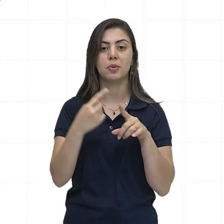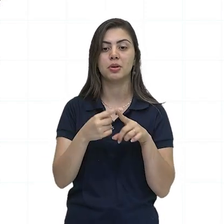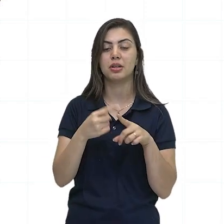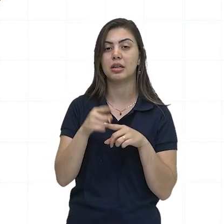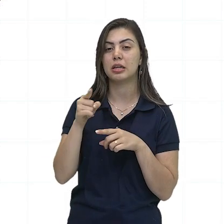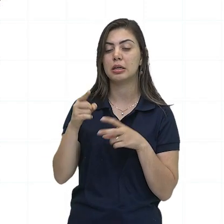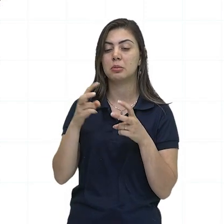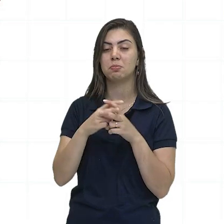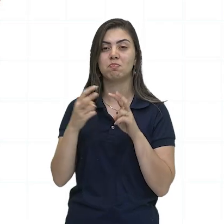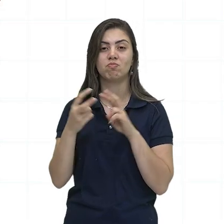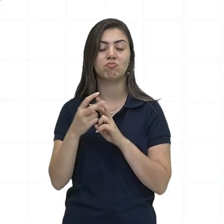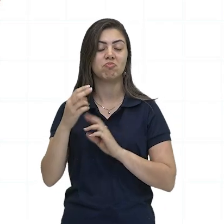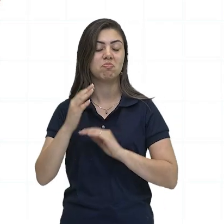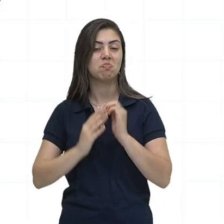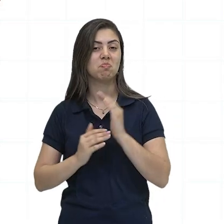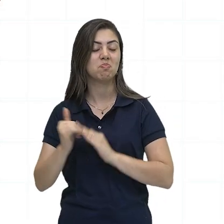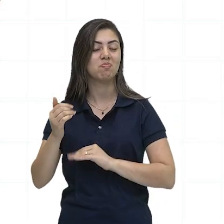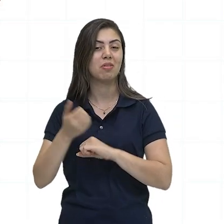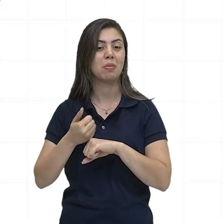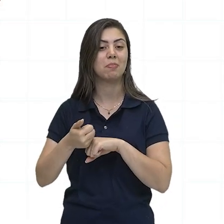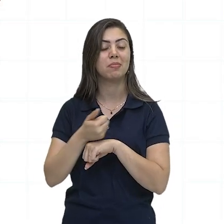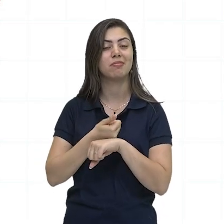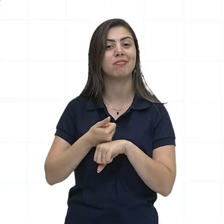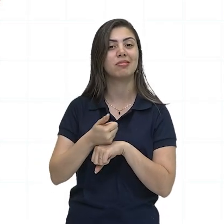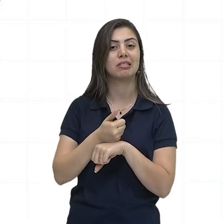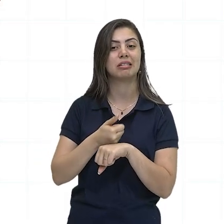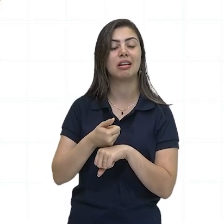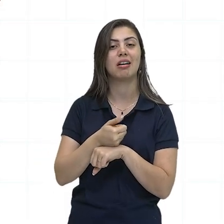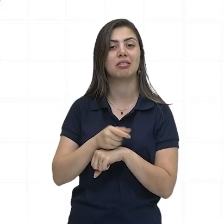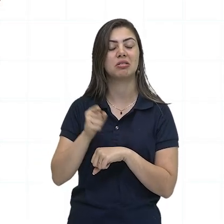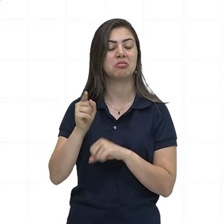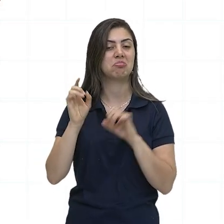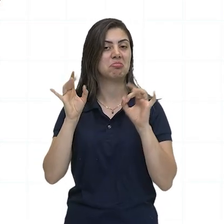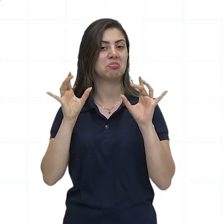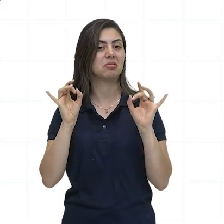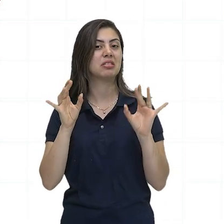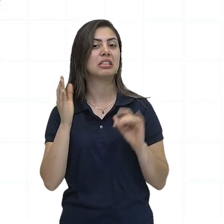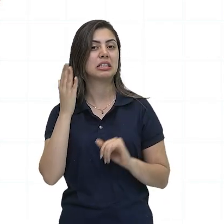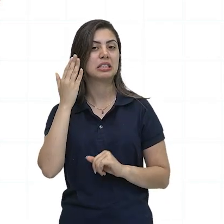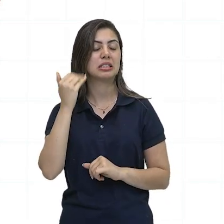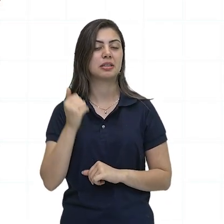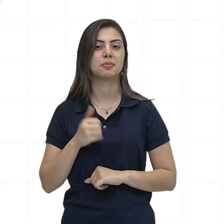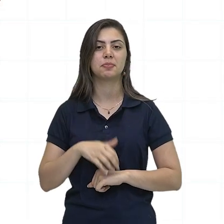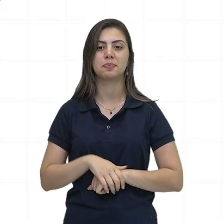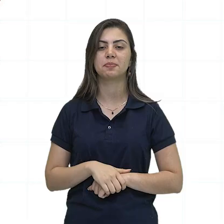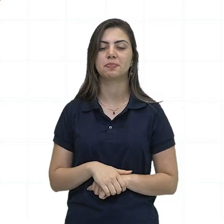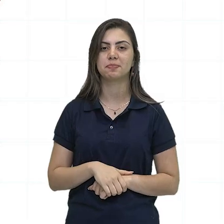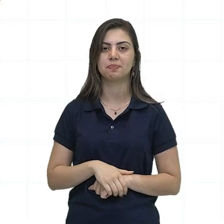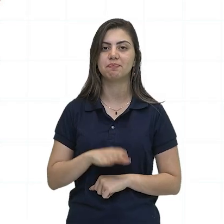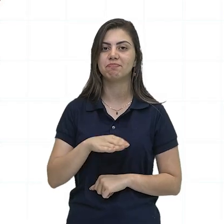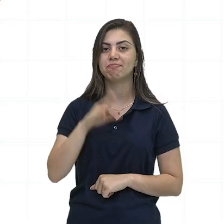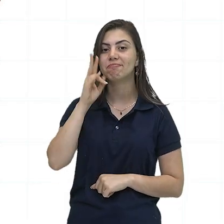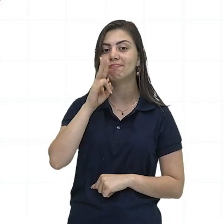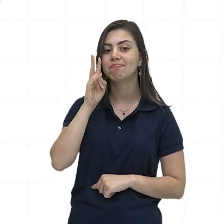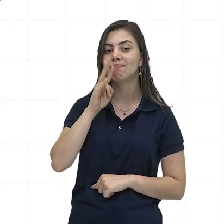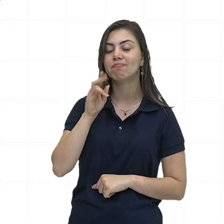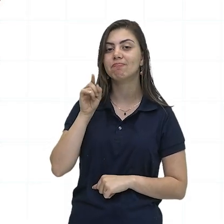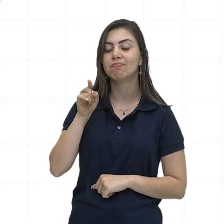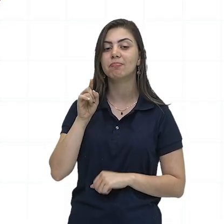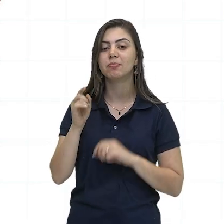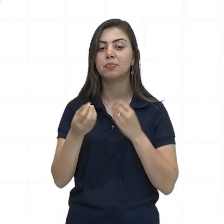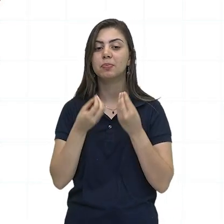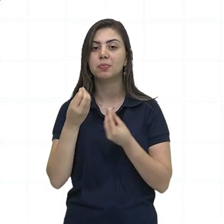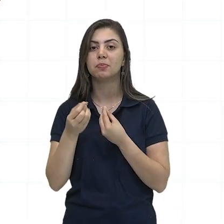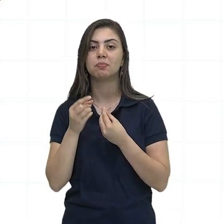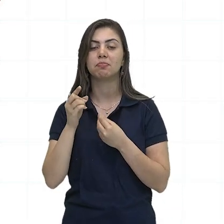e especialista nessa luta, tá bom? Bom, lembrando que ele se tornou